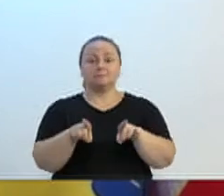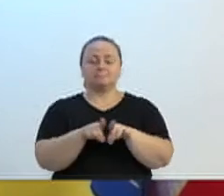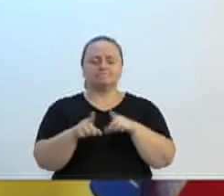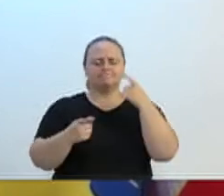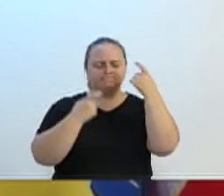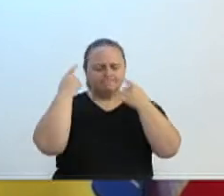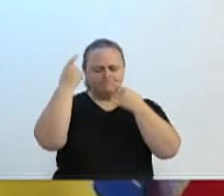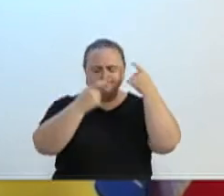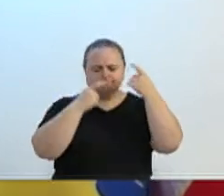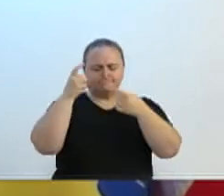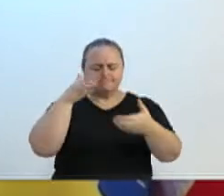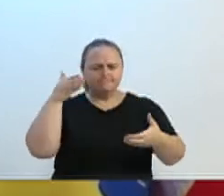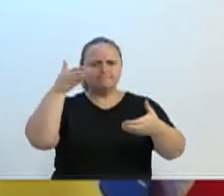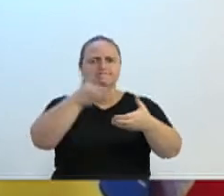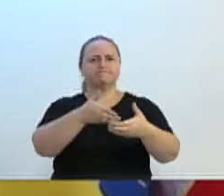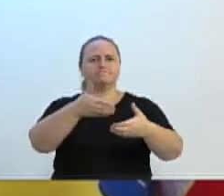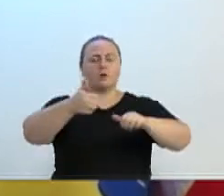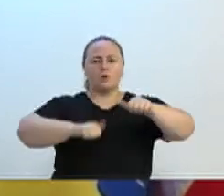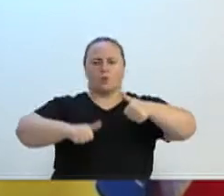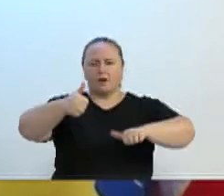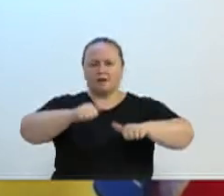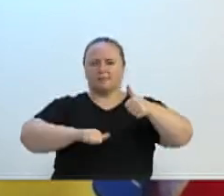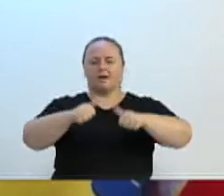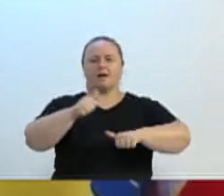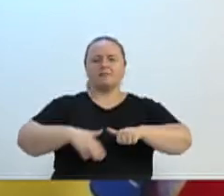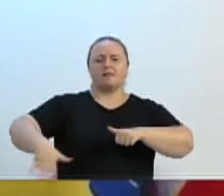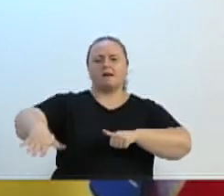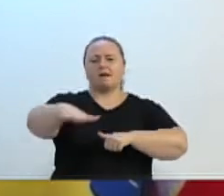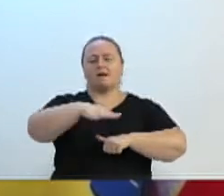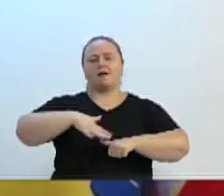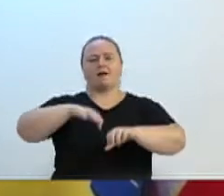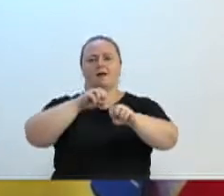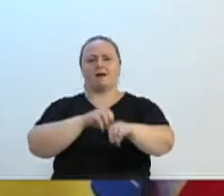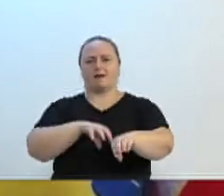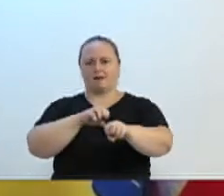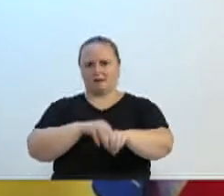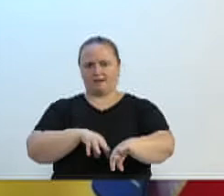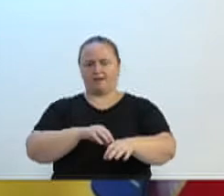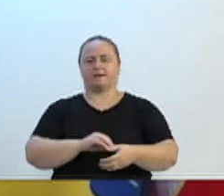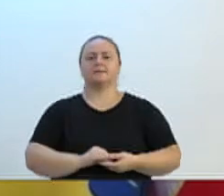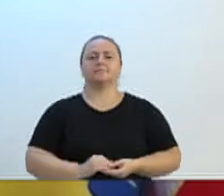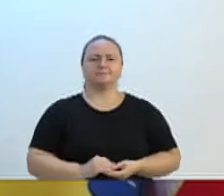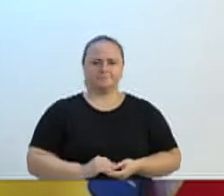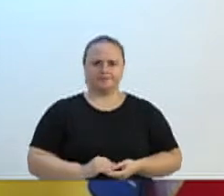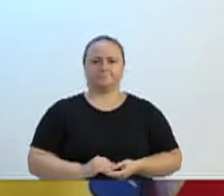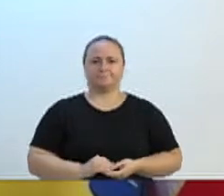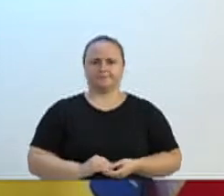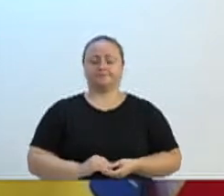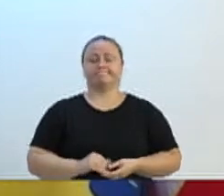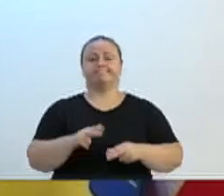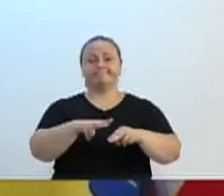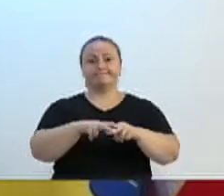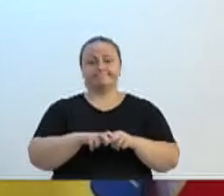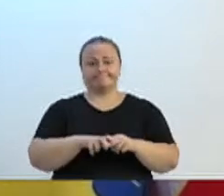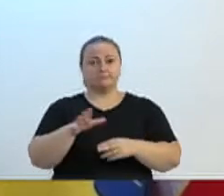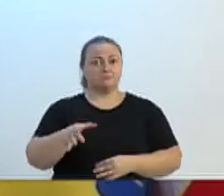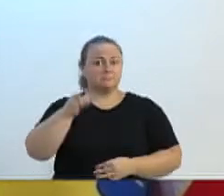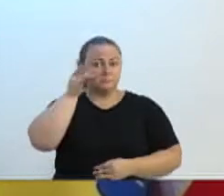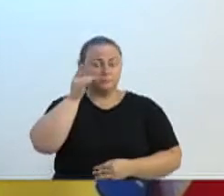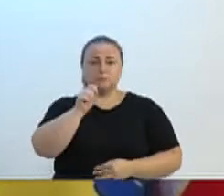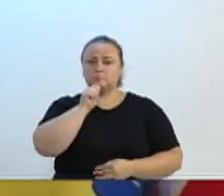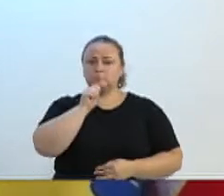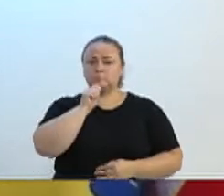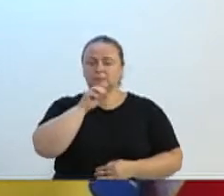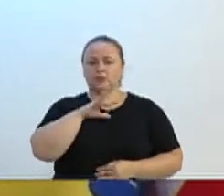a referência de uma qualidade educacional. Diante dessas impossibilidades presenciais, todas